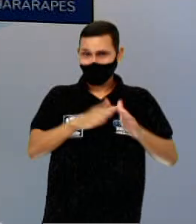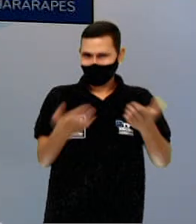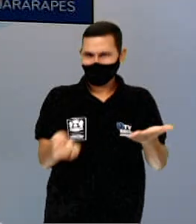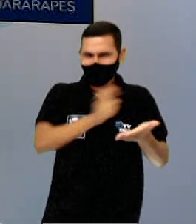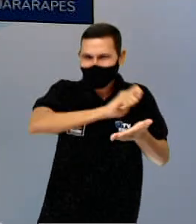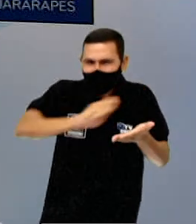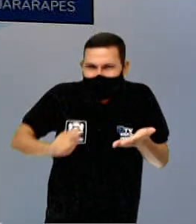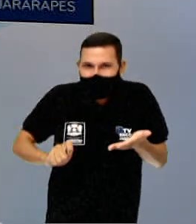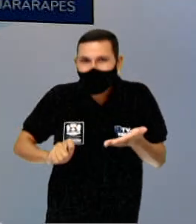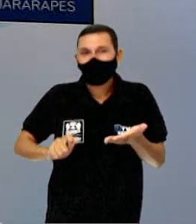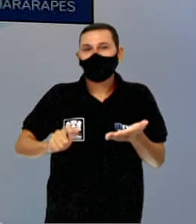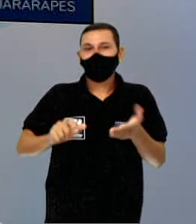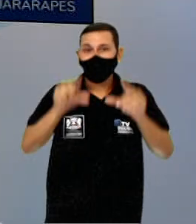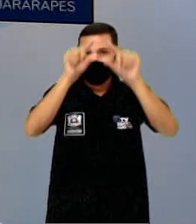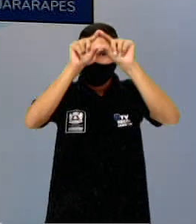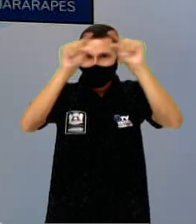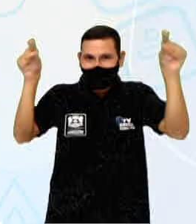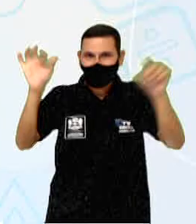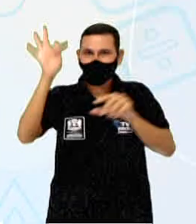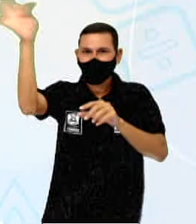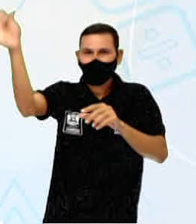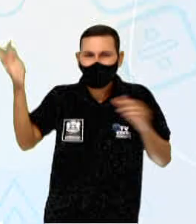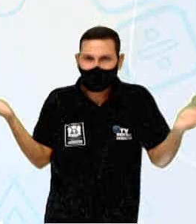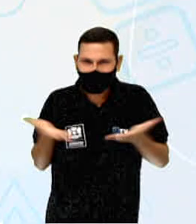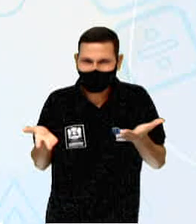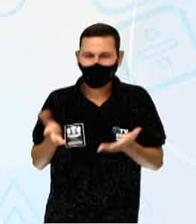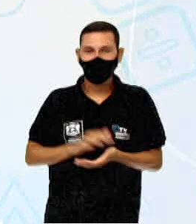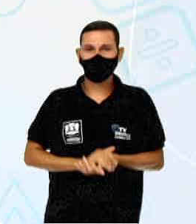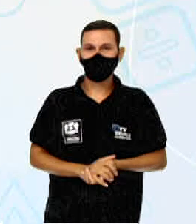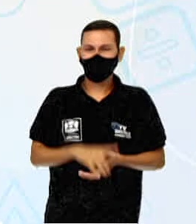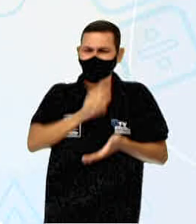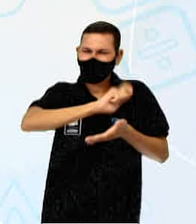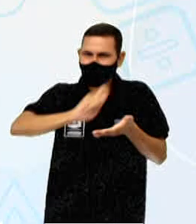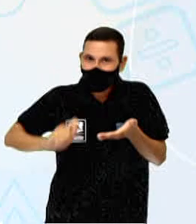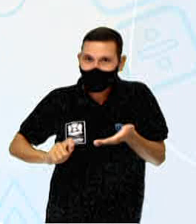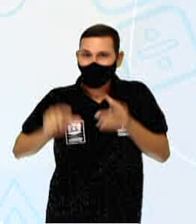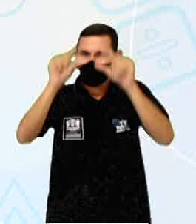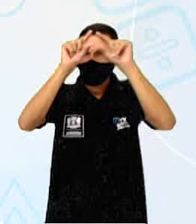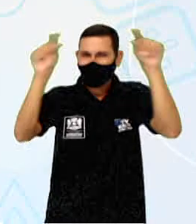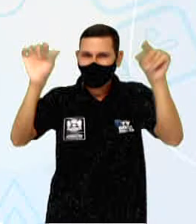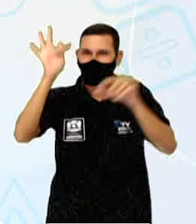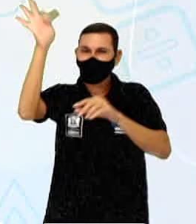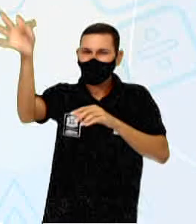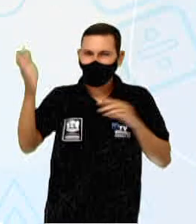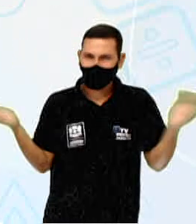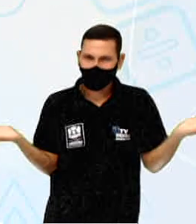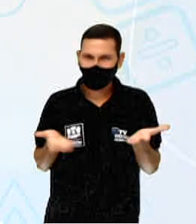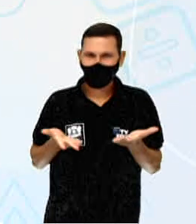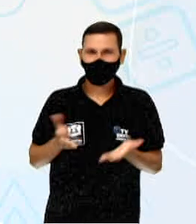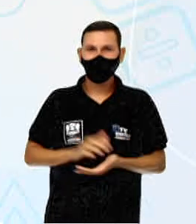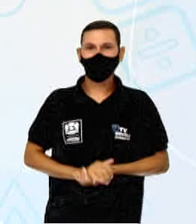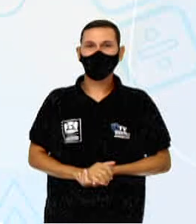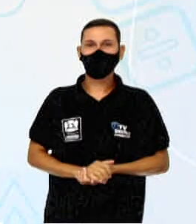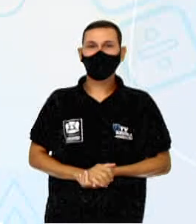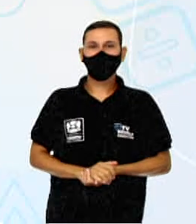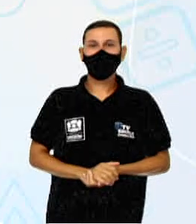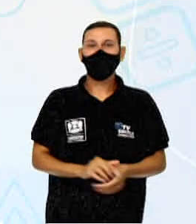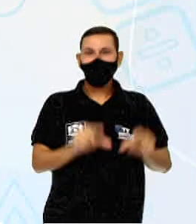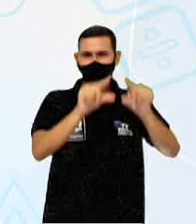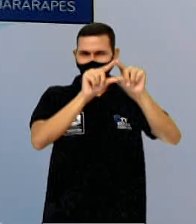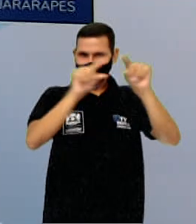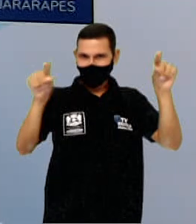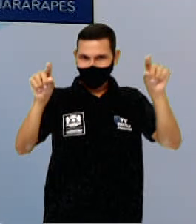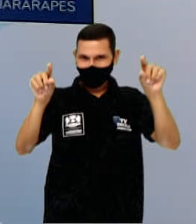frase no futuro imediato você vai-me escrever uma frase vai criar uma frase no futuro imediato E aí você vai pegar essa